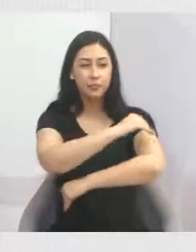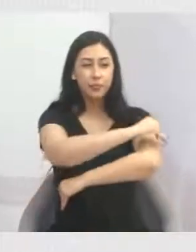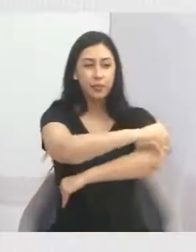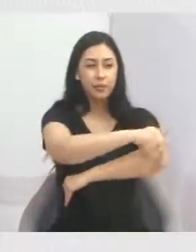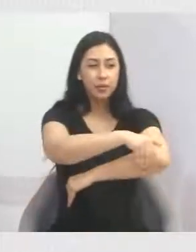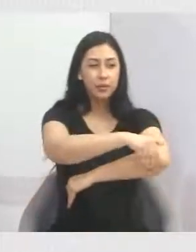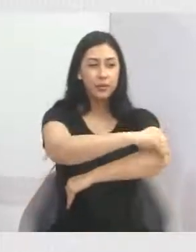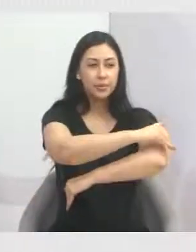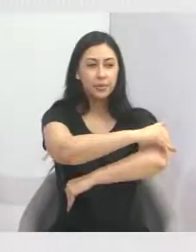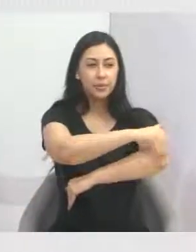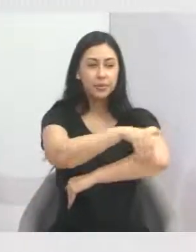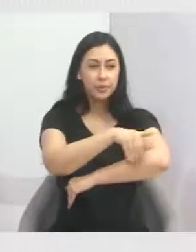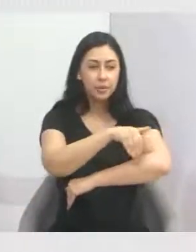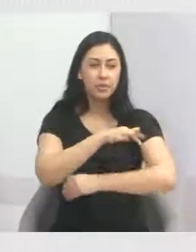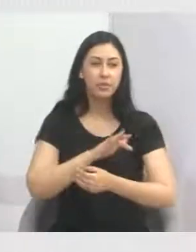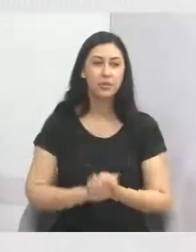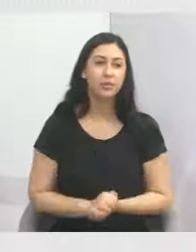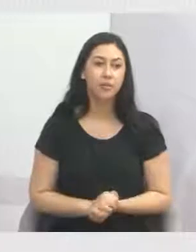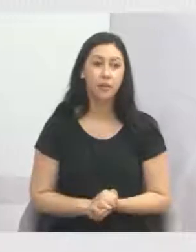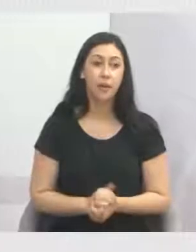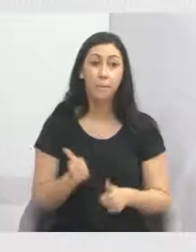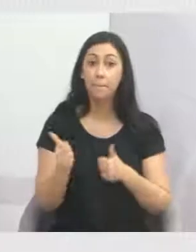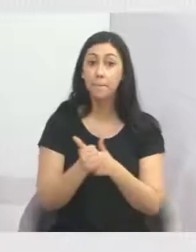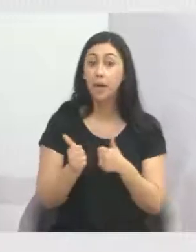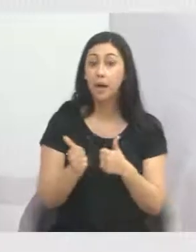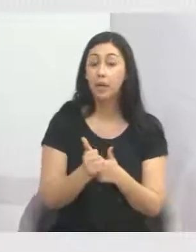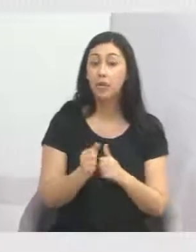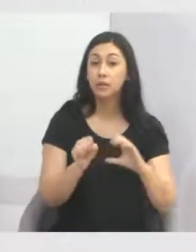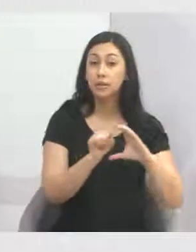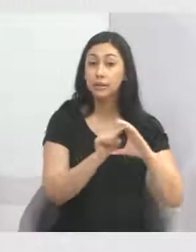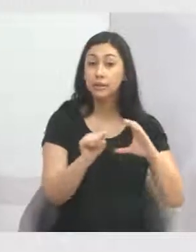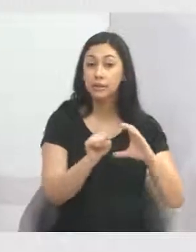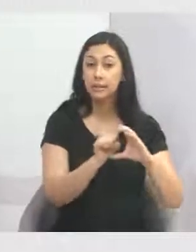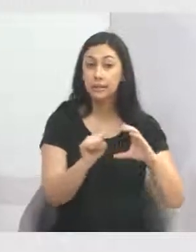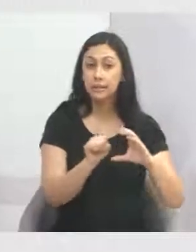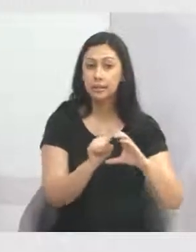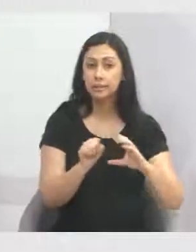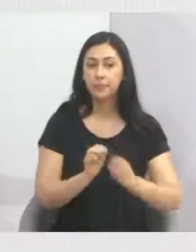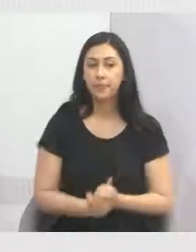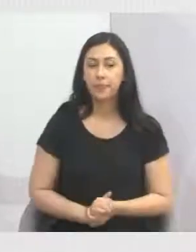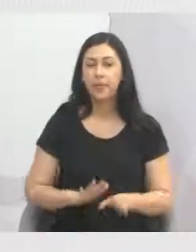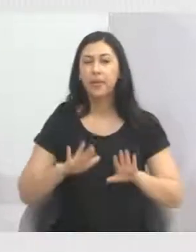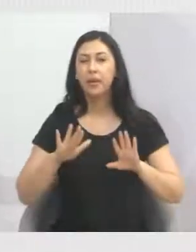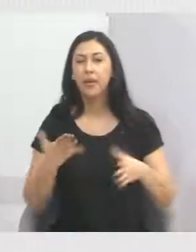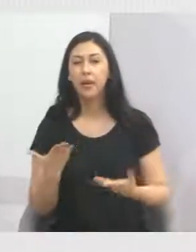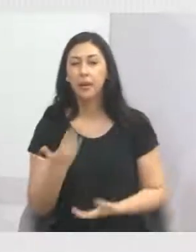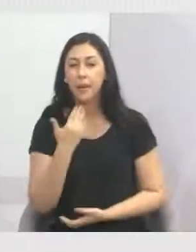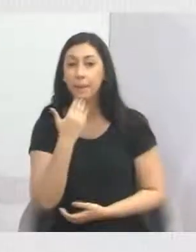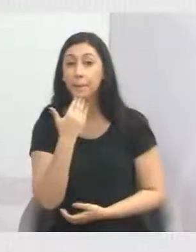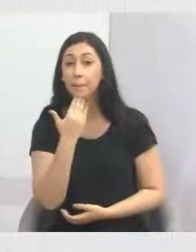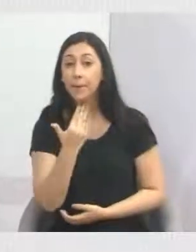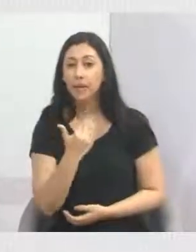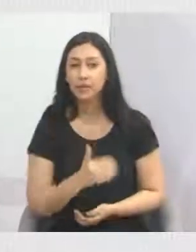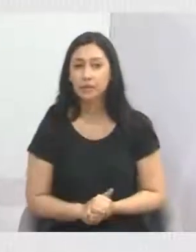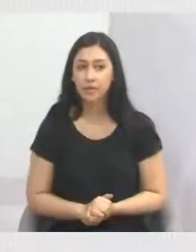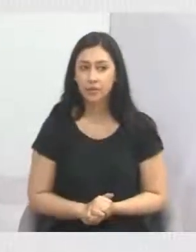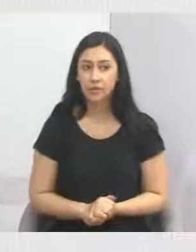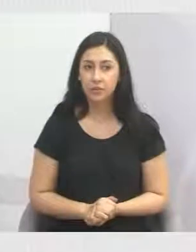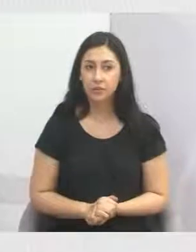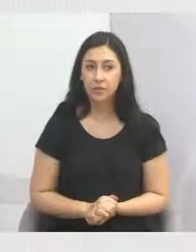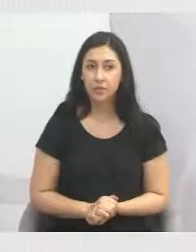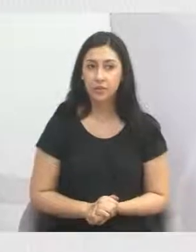menos de 150 metros é a Santa Casa. Aí você vai lá e pede o endereço dali para você ver no